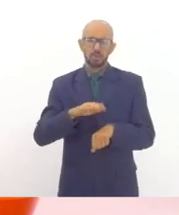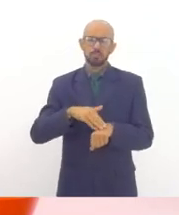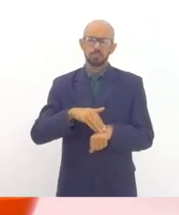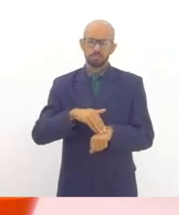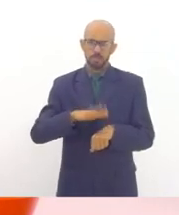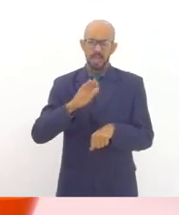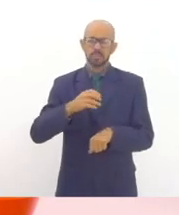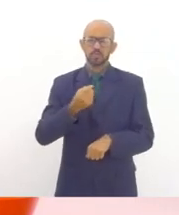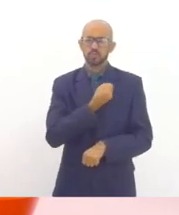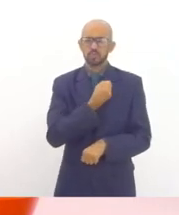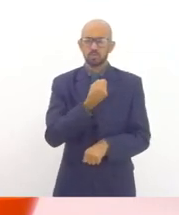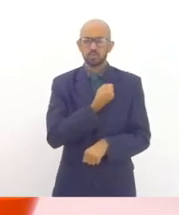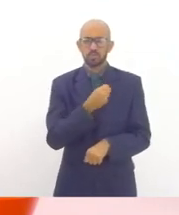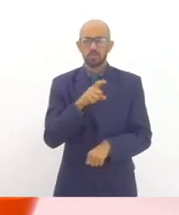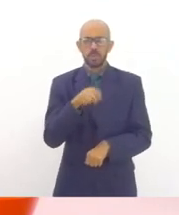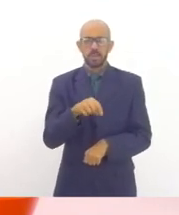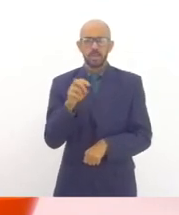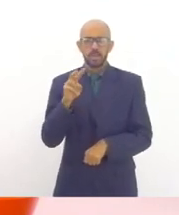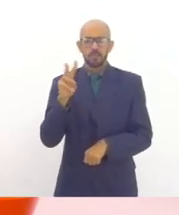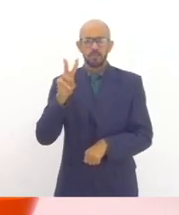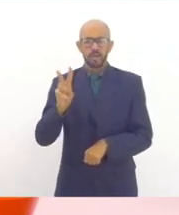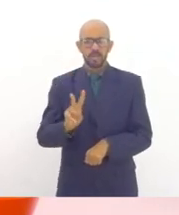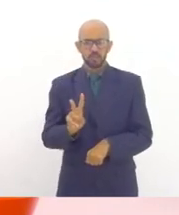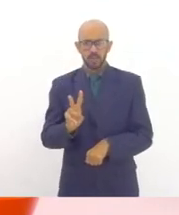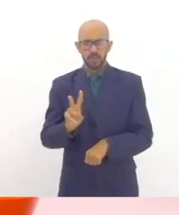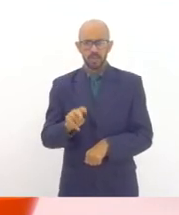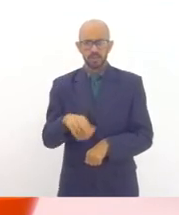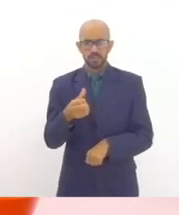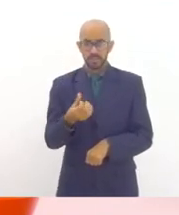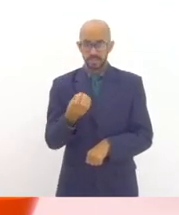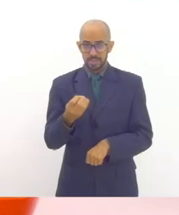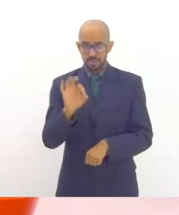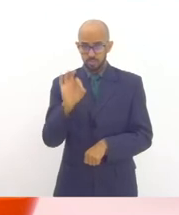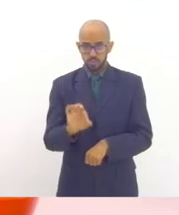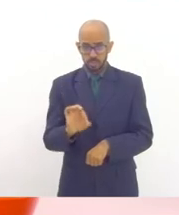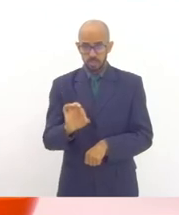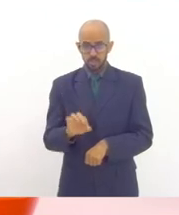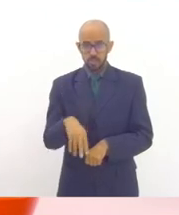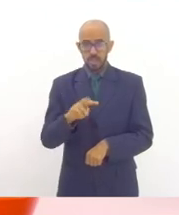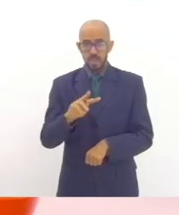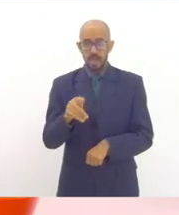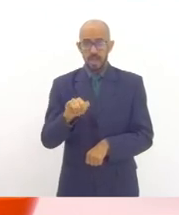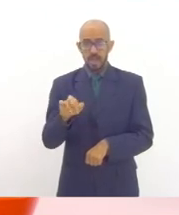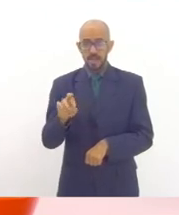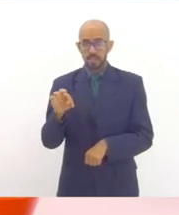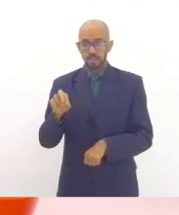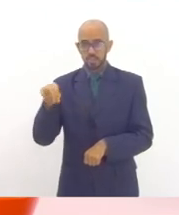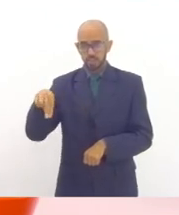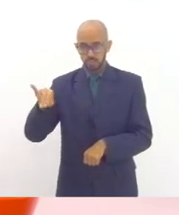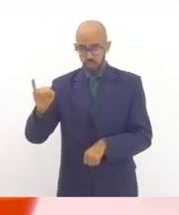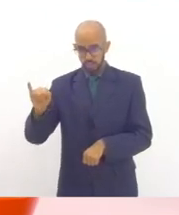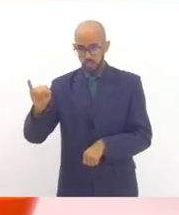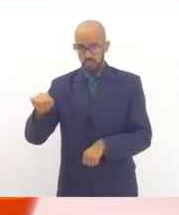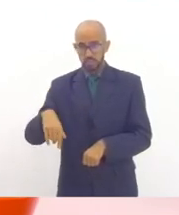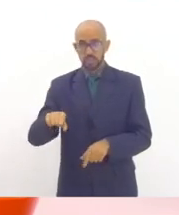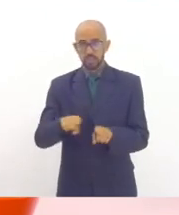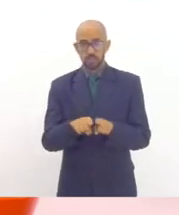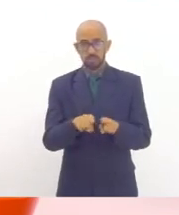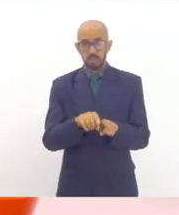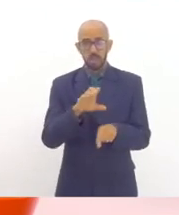e 2020 eram venezuelanos, 60%, haitianos, 23%, e